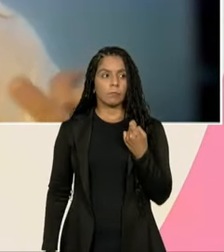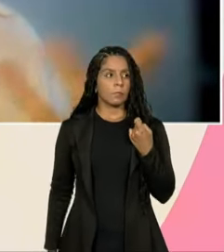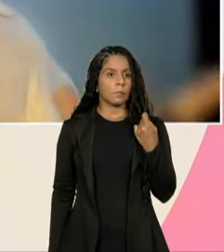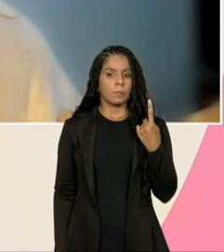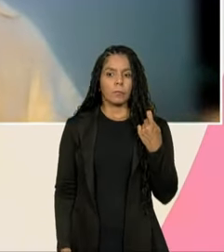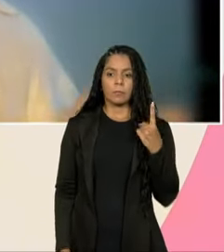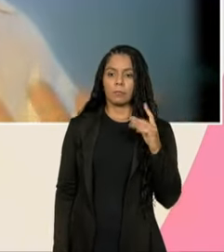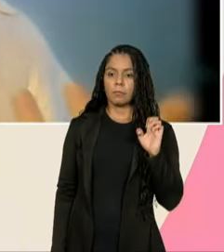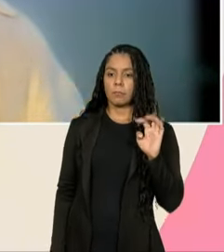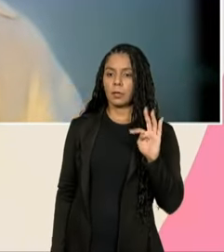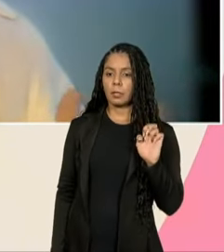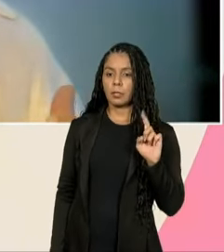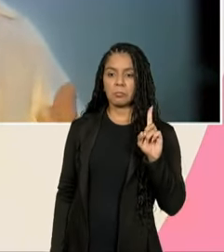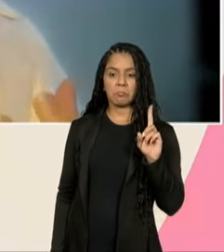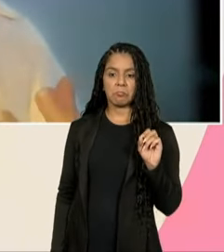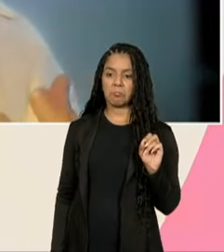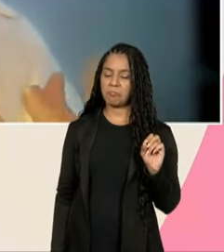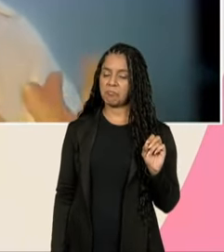O Estado,